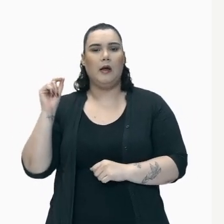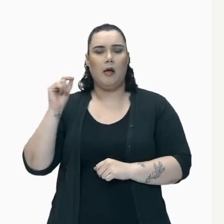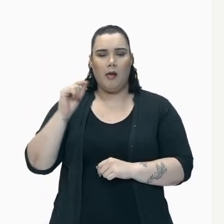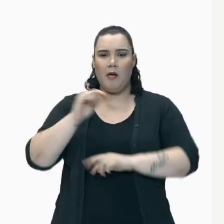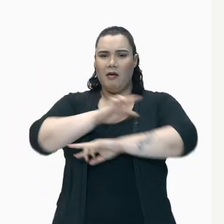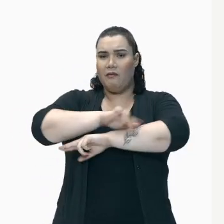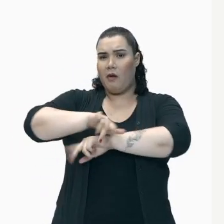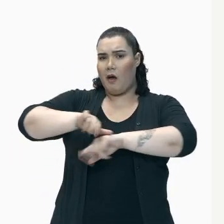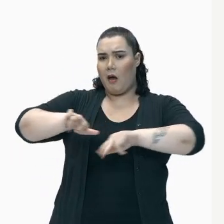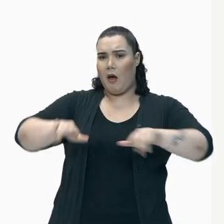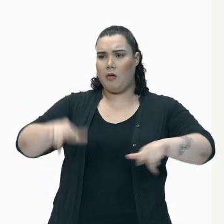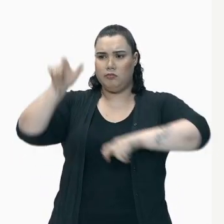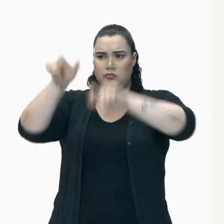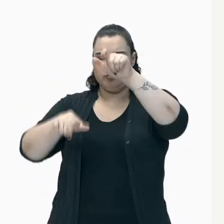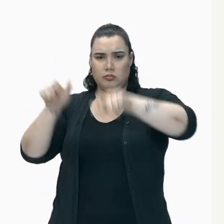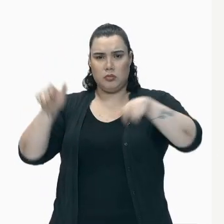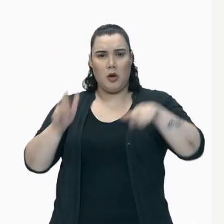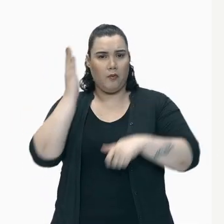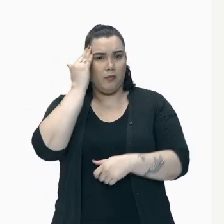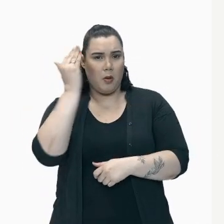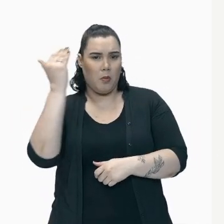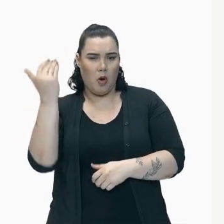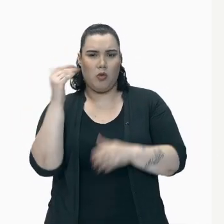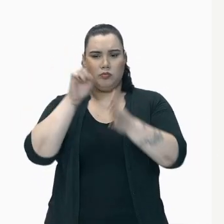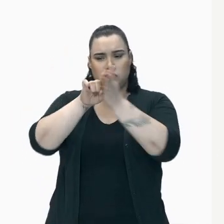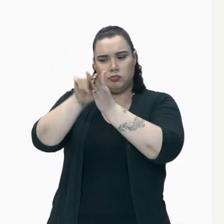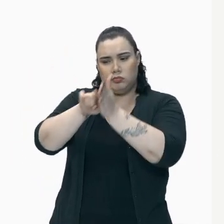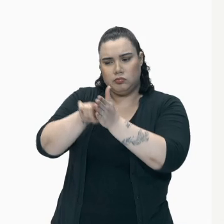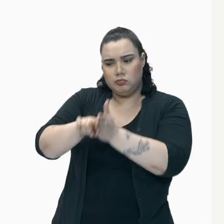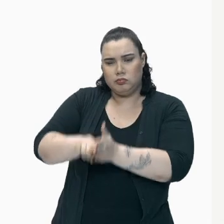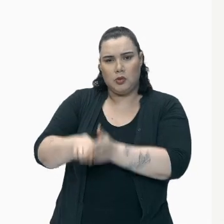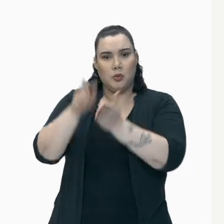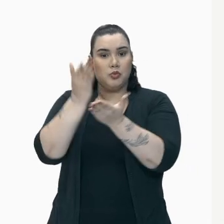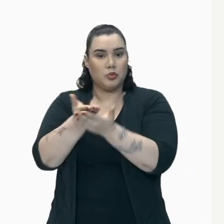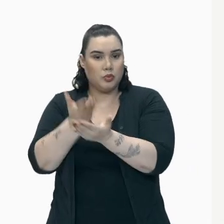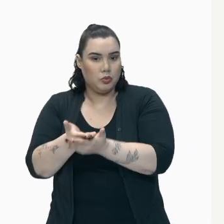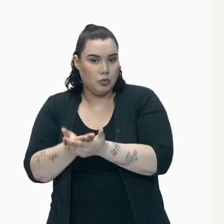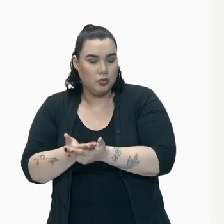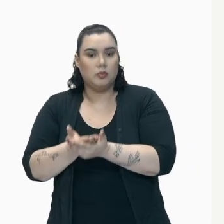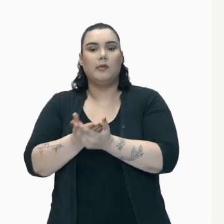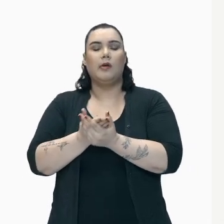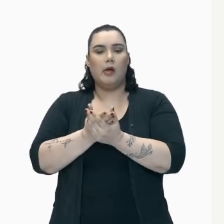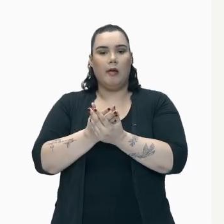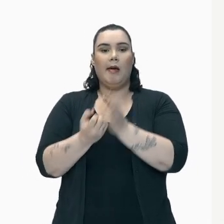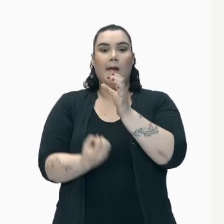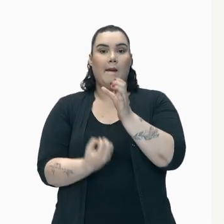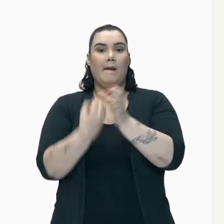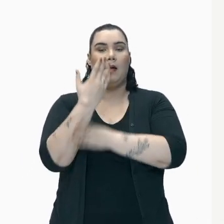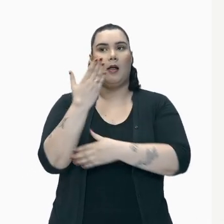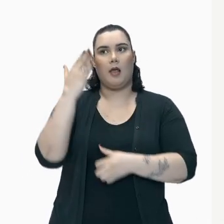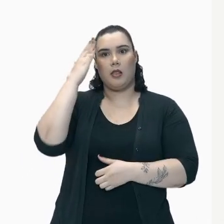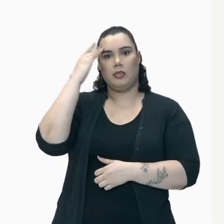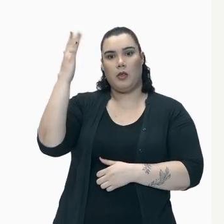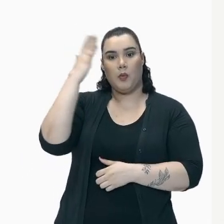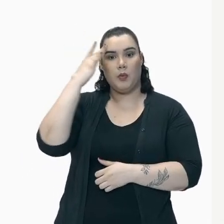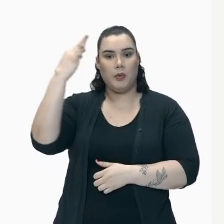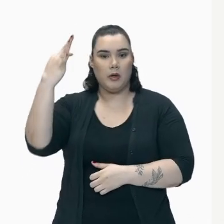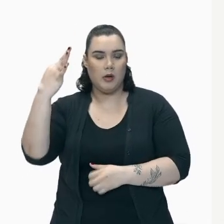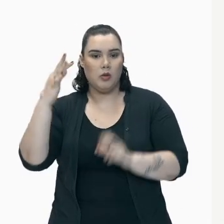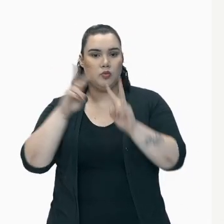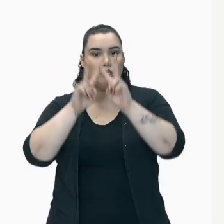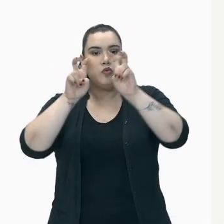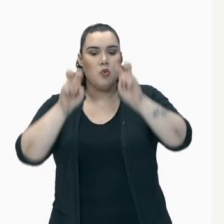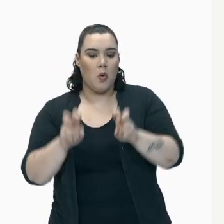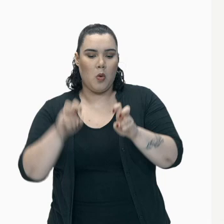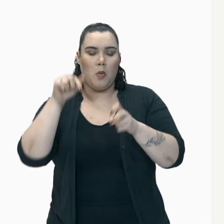diversos estudiosos realizaram pesquisas e formularam teorias sobre o